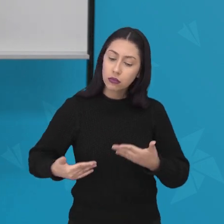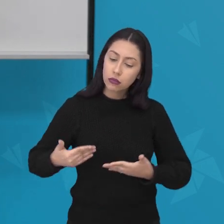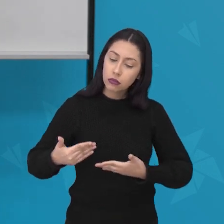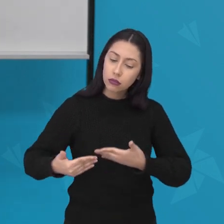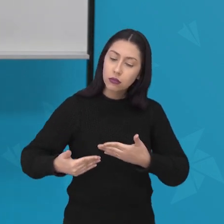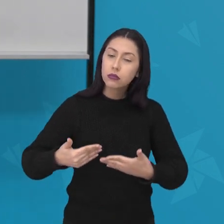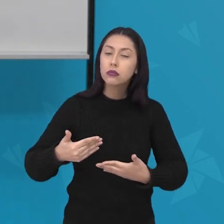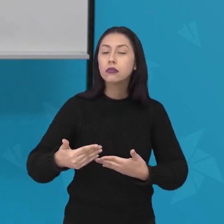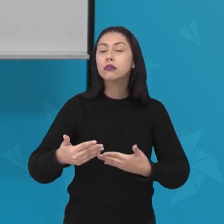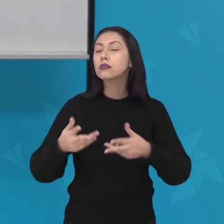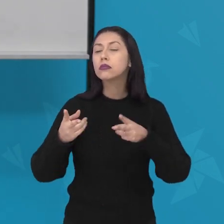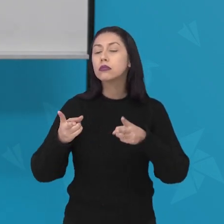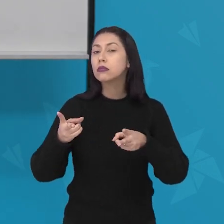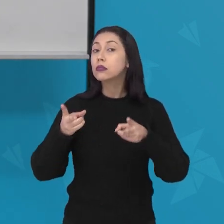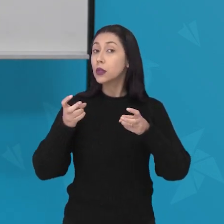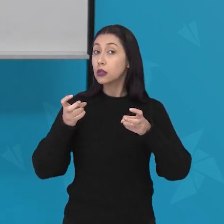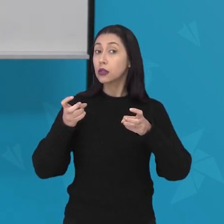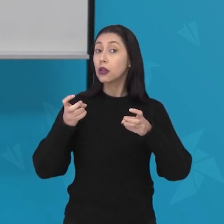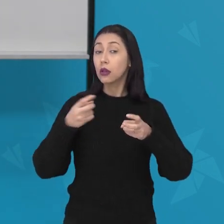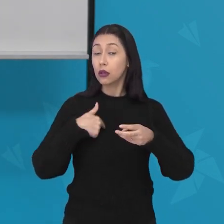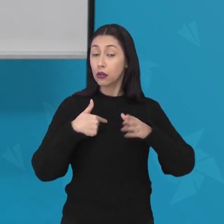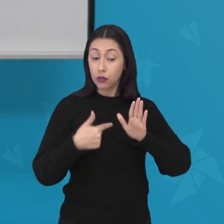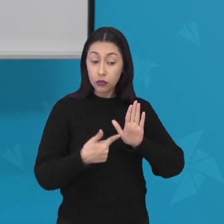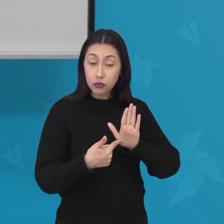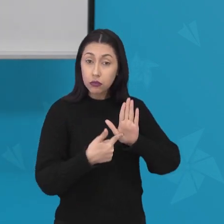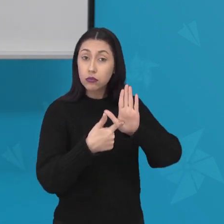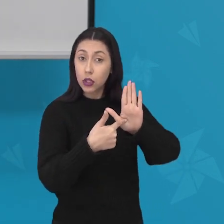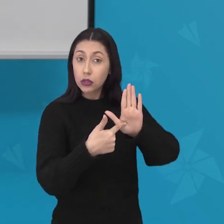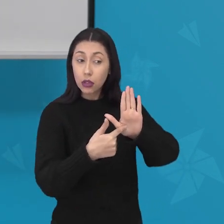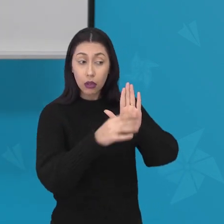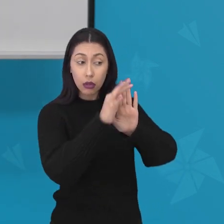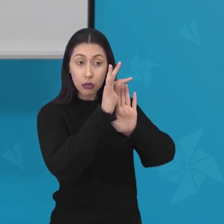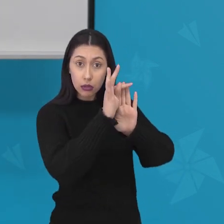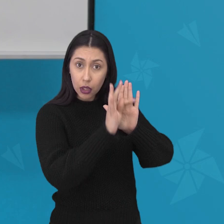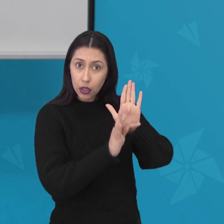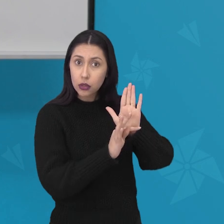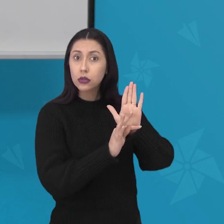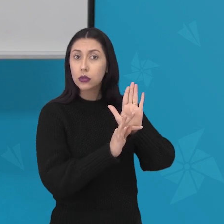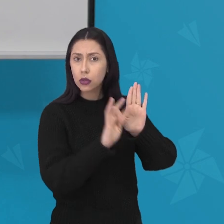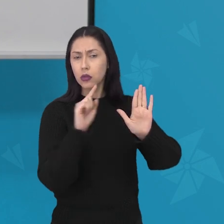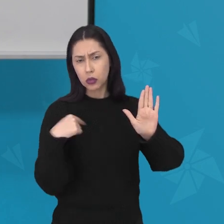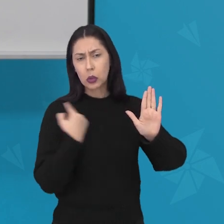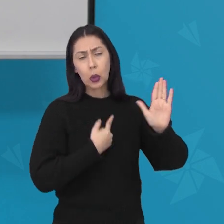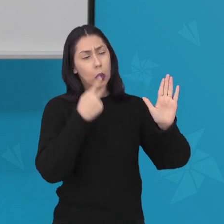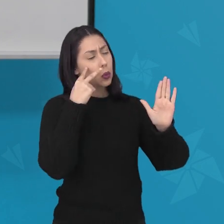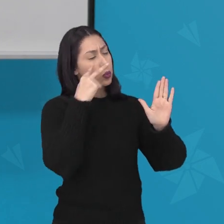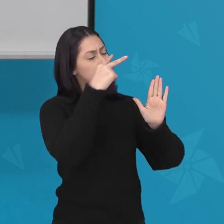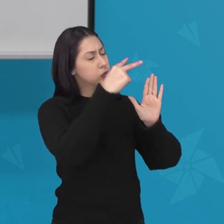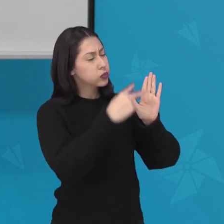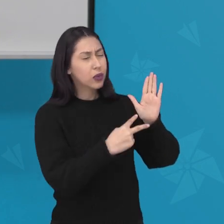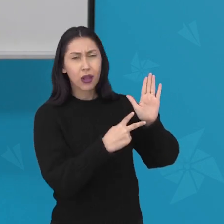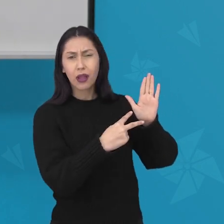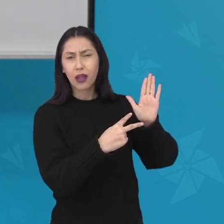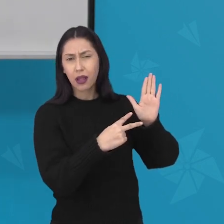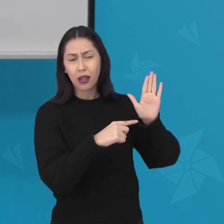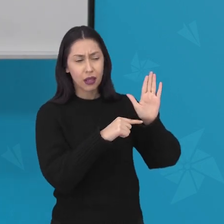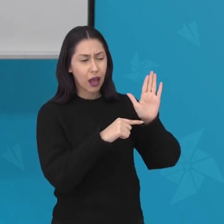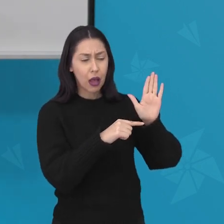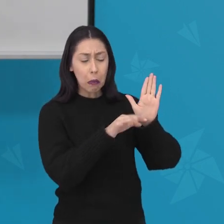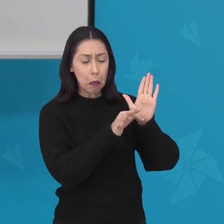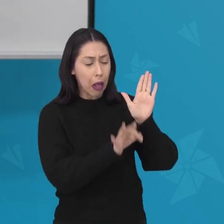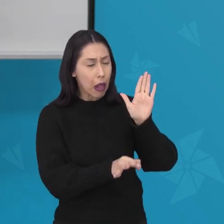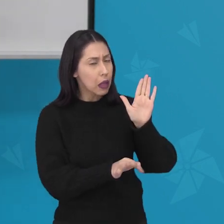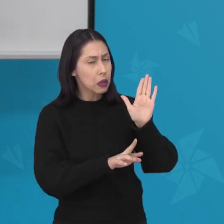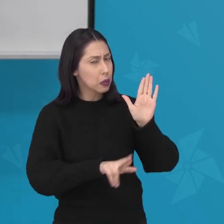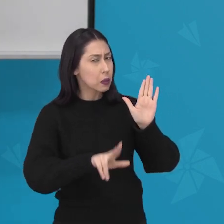Nessas aulas vocês vão perceber que eu vou trazer para vocês alguns textos, nós vamos literalmente ler, são textos